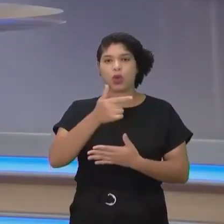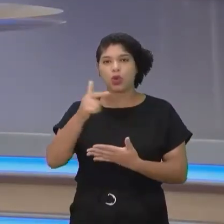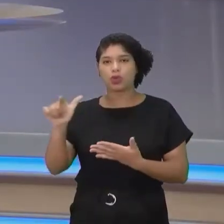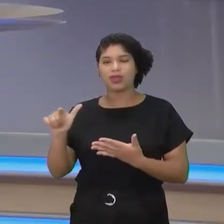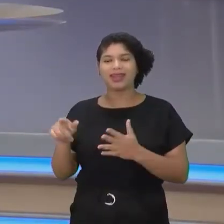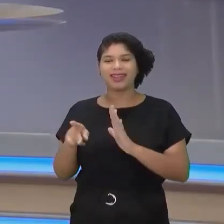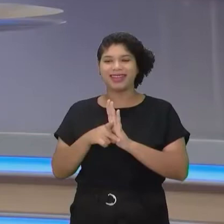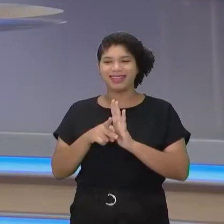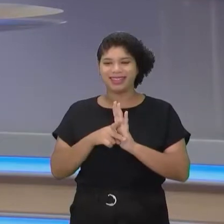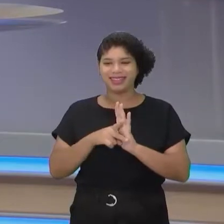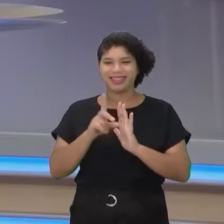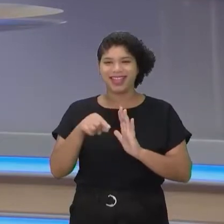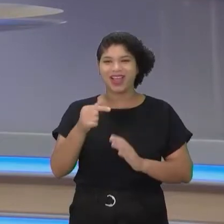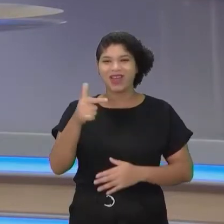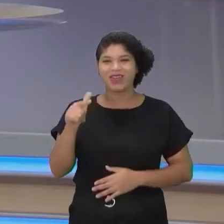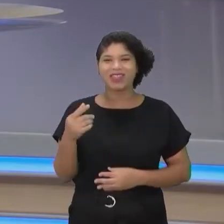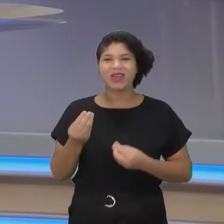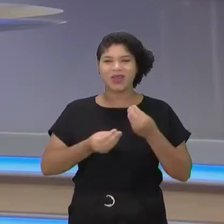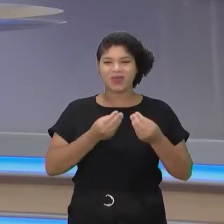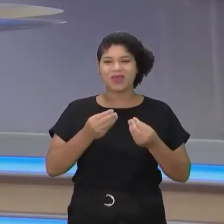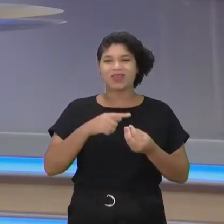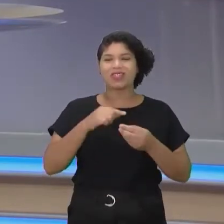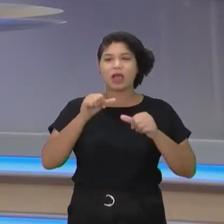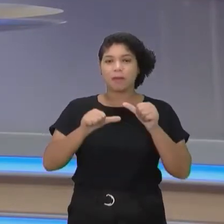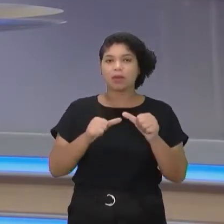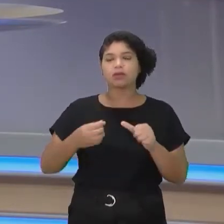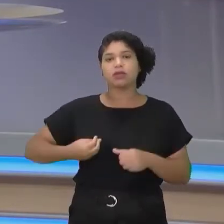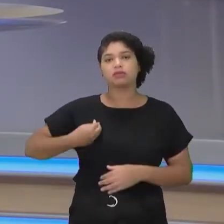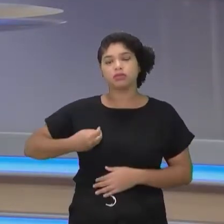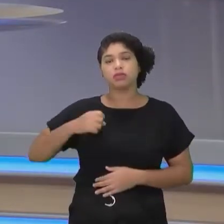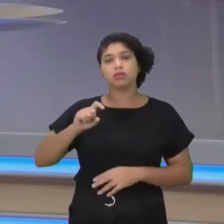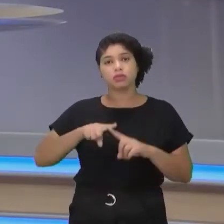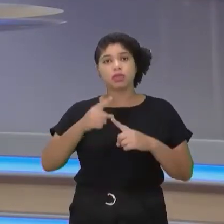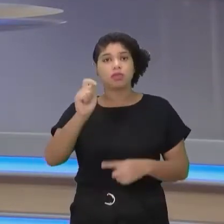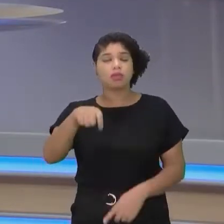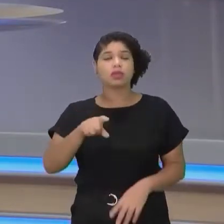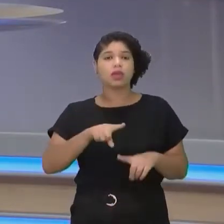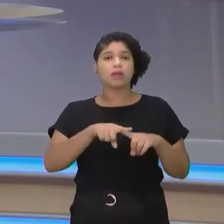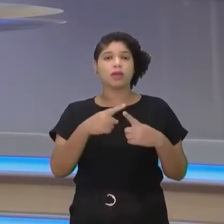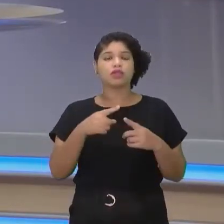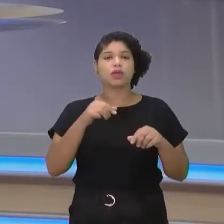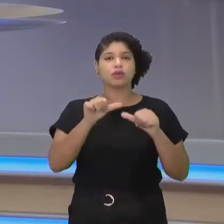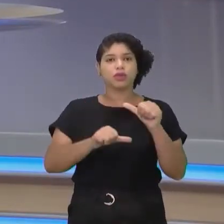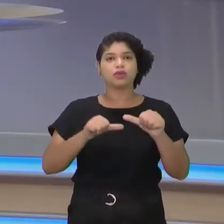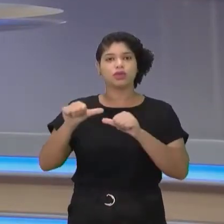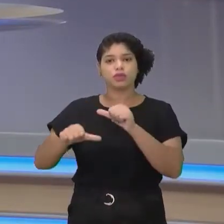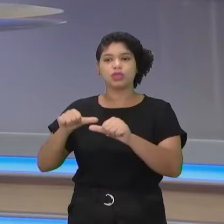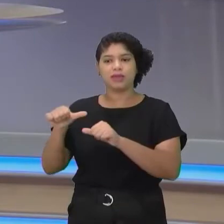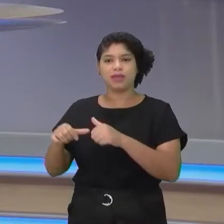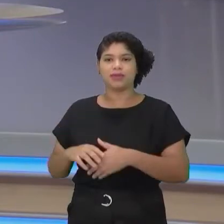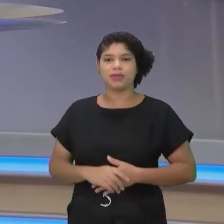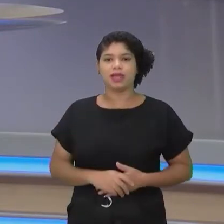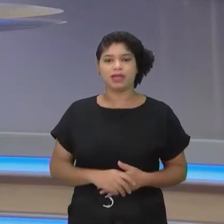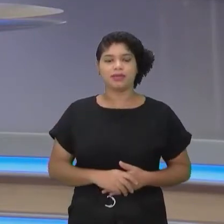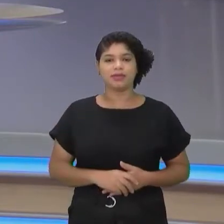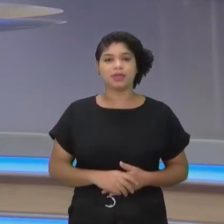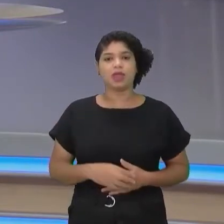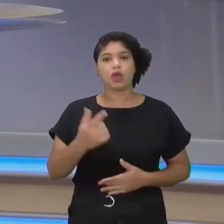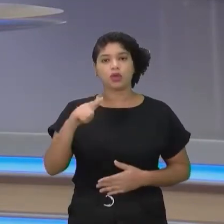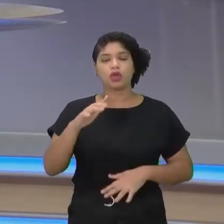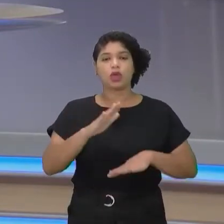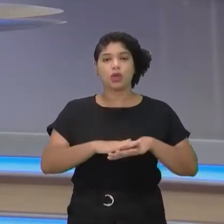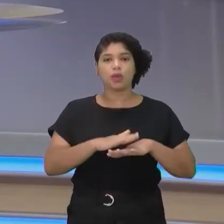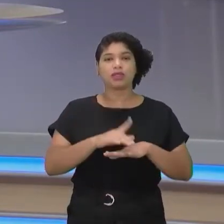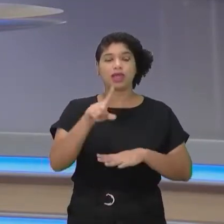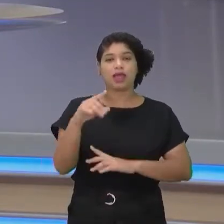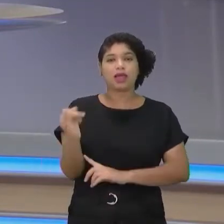tipo, né? Reinventando a roda. Essas mudanças, elas vão acontecendo como transformações, né? E uma coisa que é